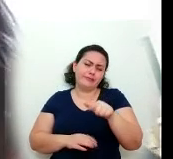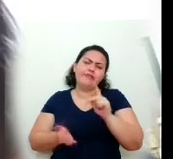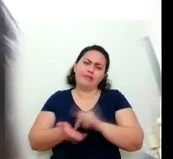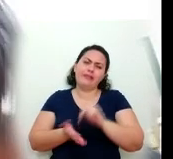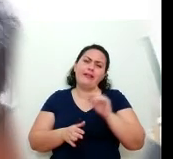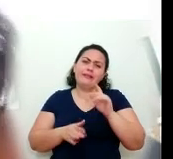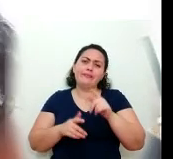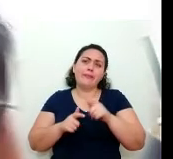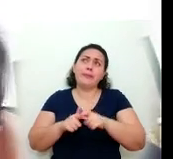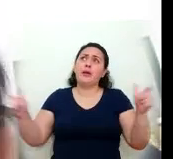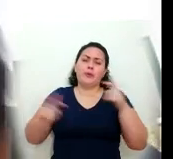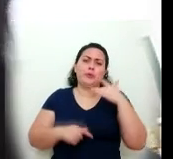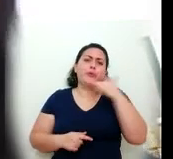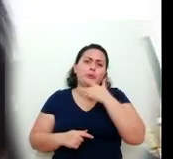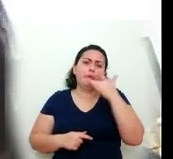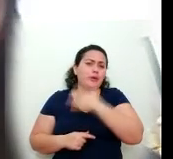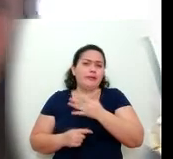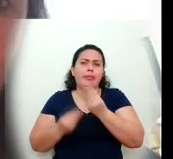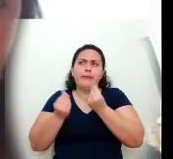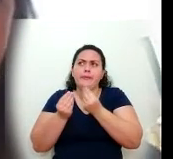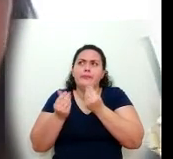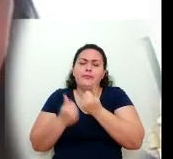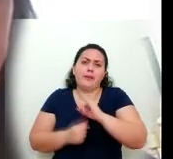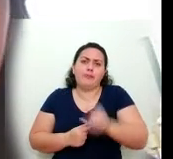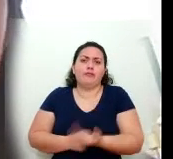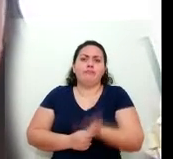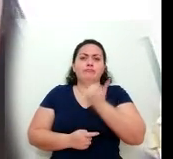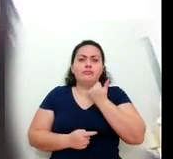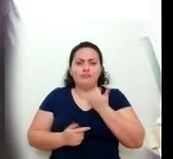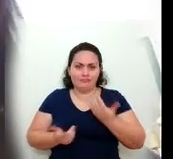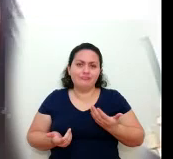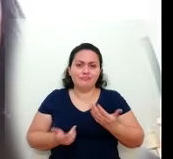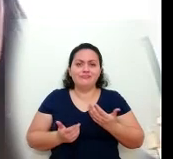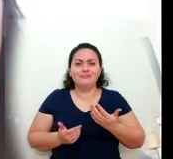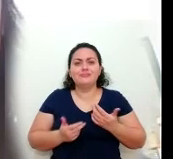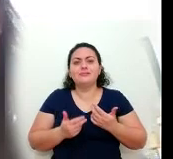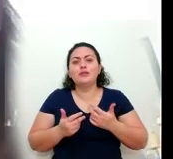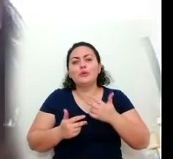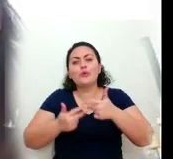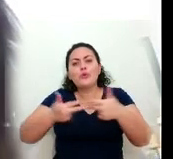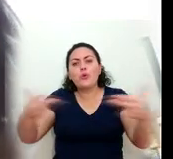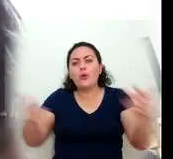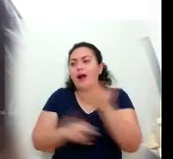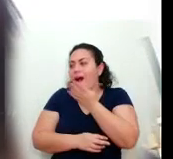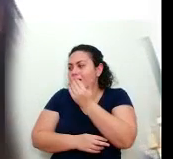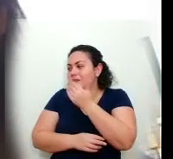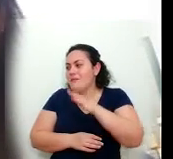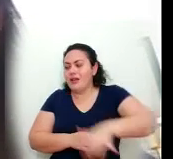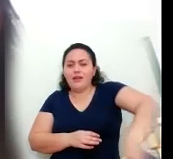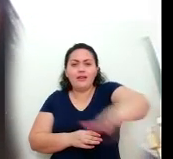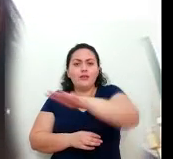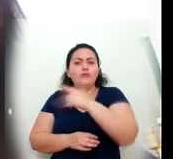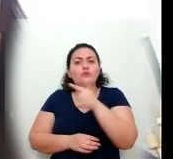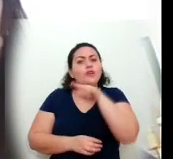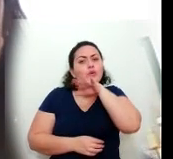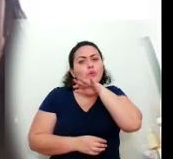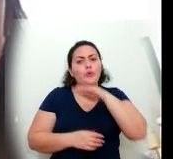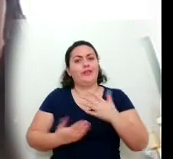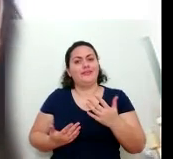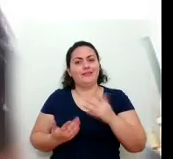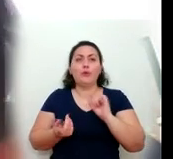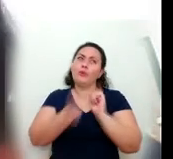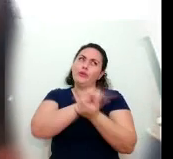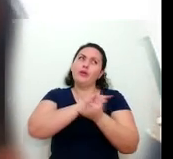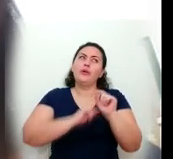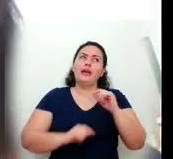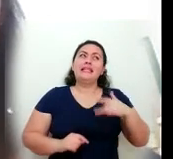mais fácil, que é altamente gostoso, geralmente, né? É palatável. Esses produtos alimentares, eles não